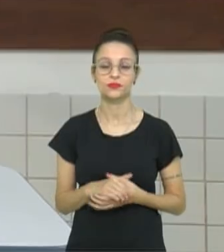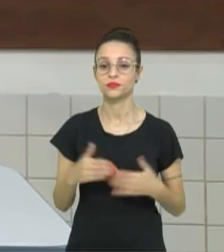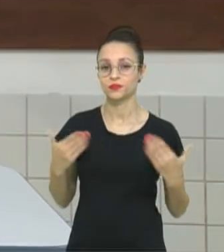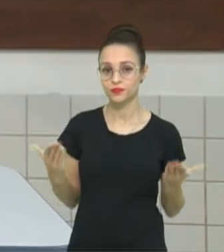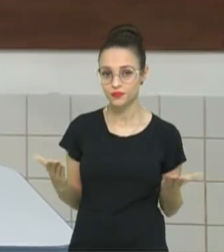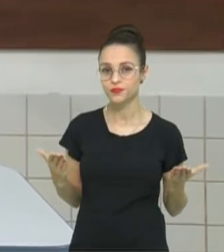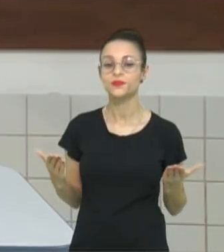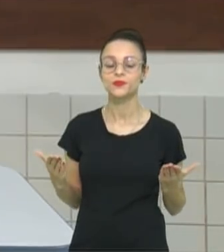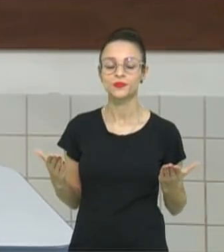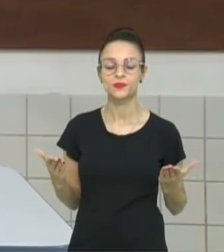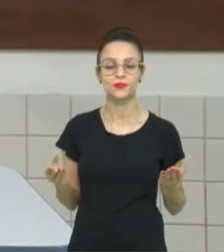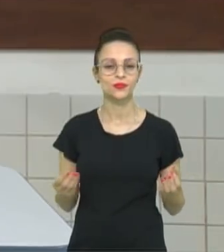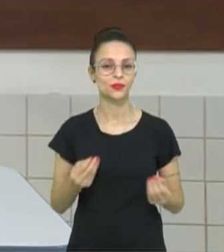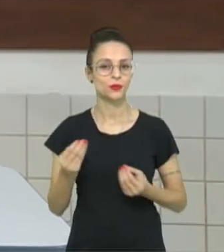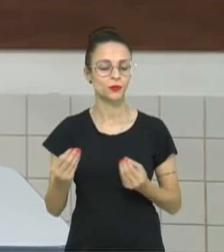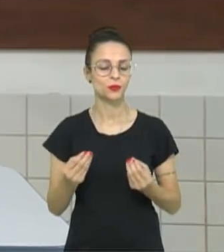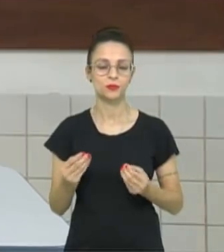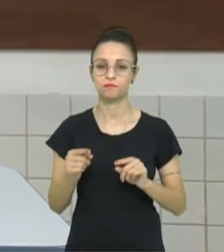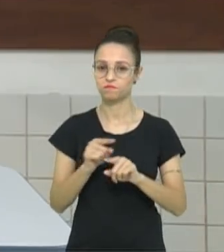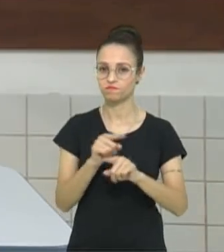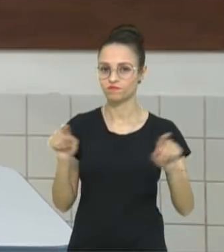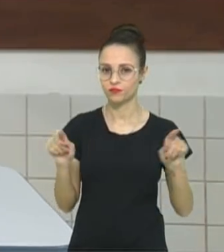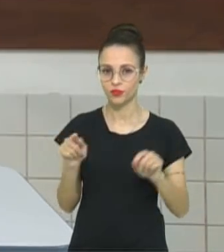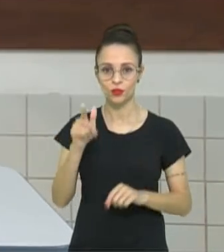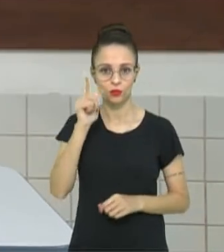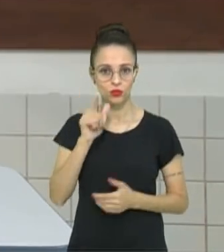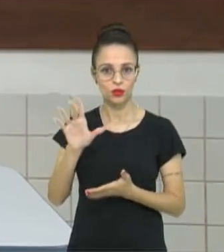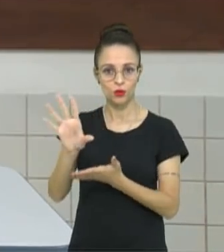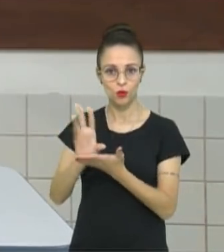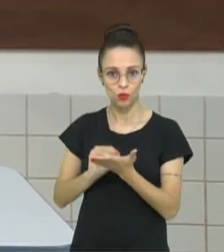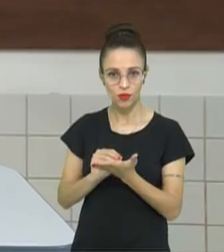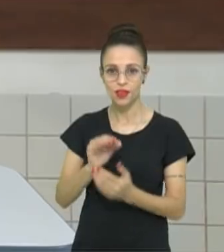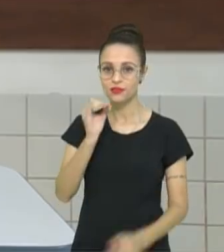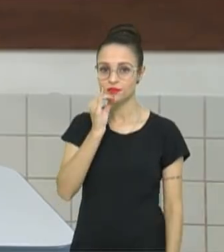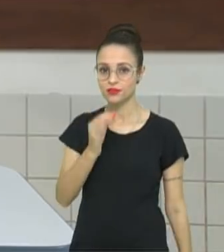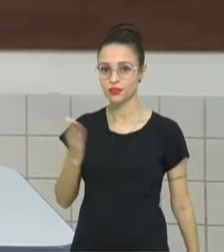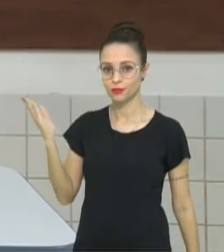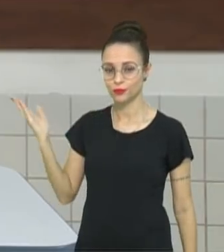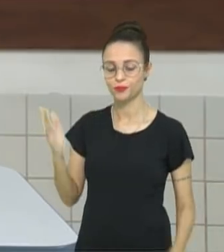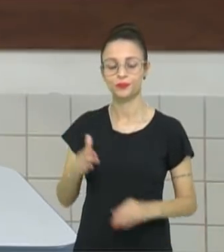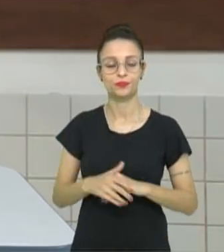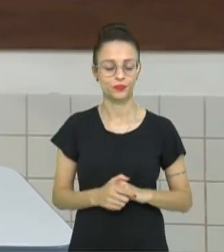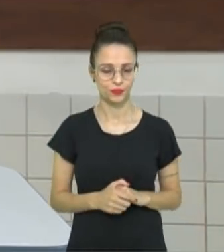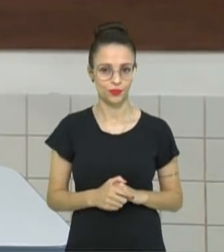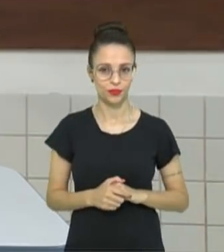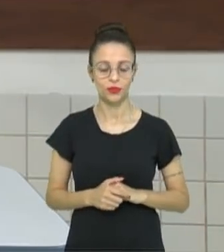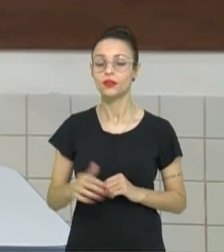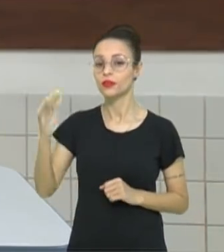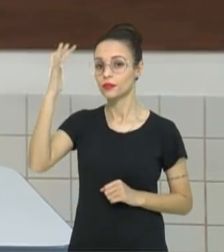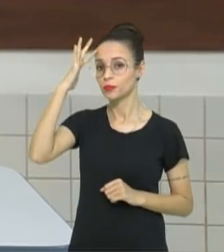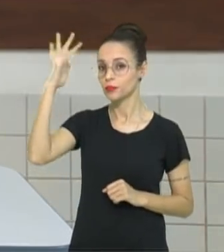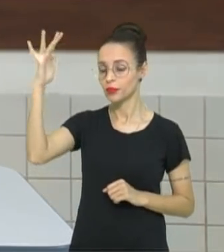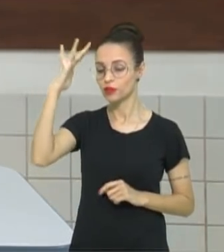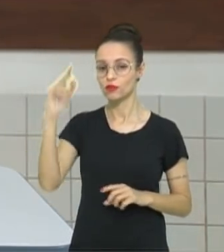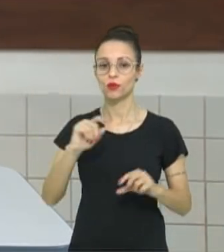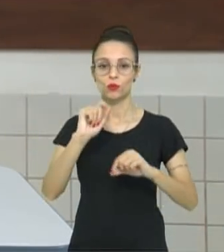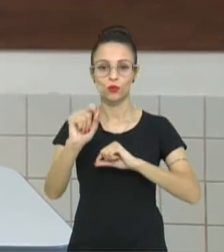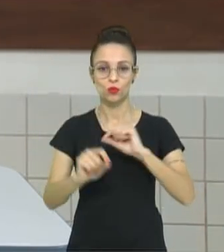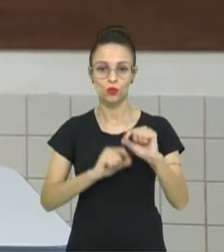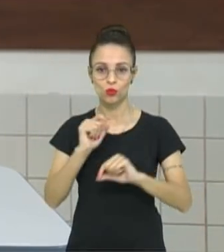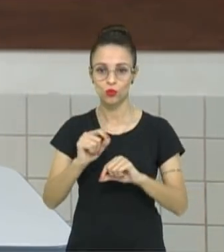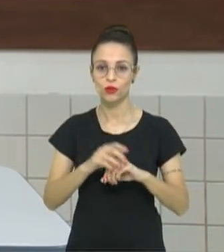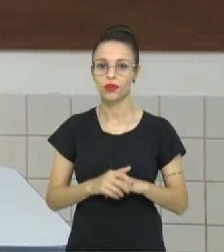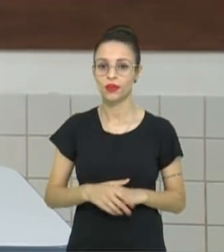Então, gente, como é que foi aí? Né? Conseguiu copiar o exemplo do Júlio? Então, vamos assim imaginar aqui, né,